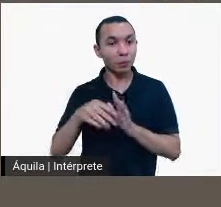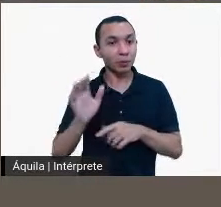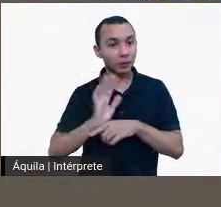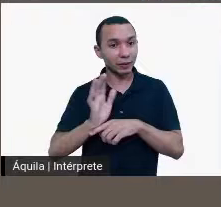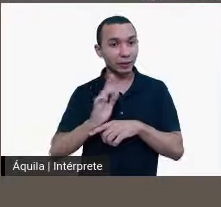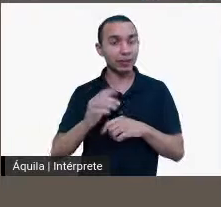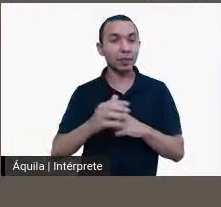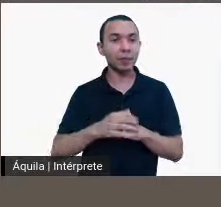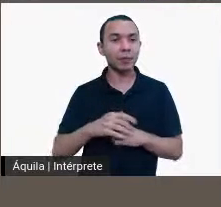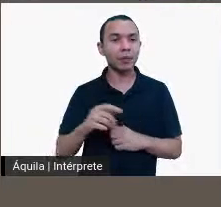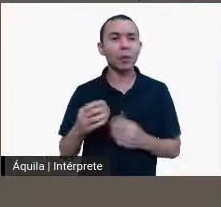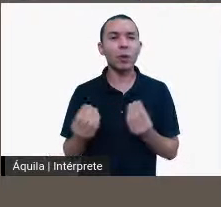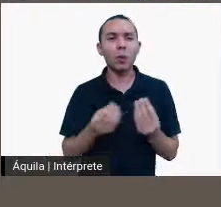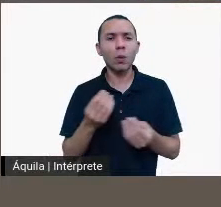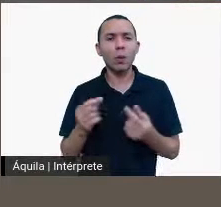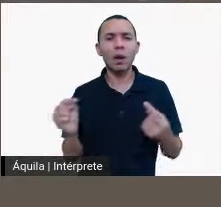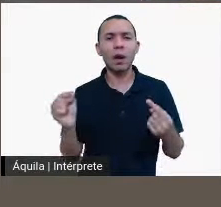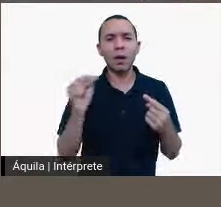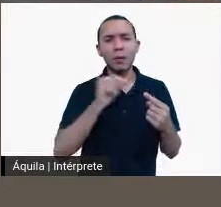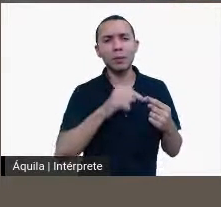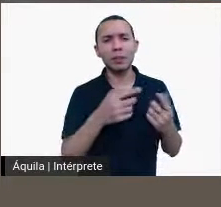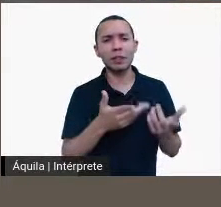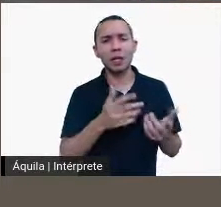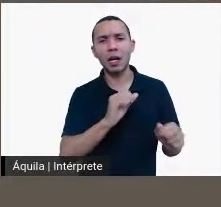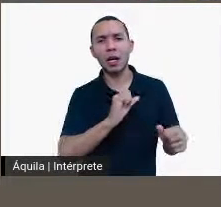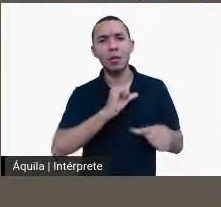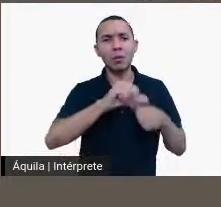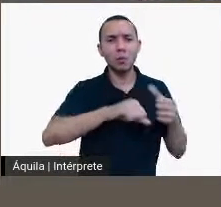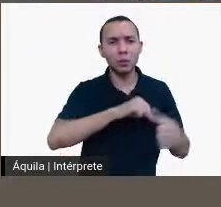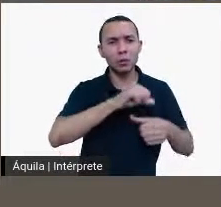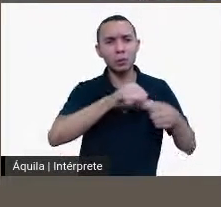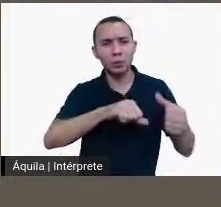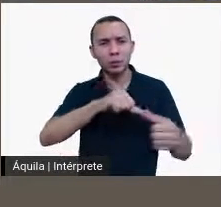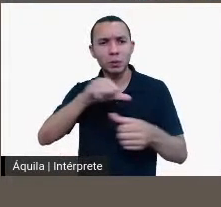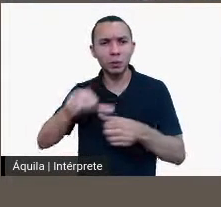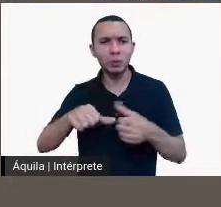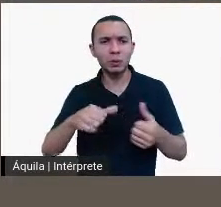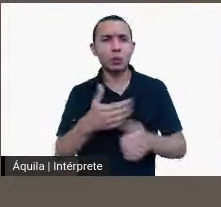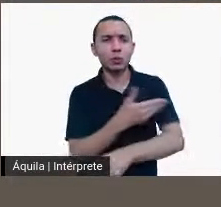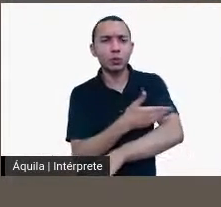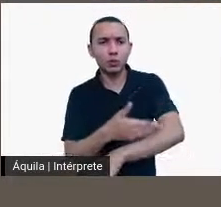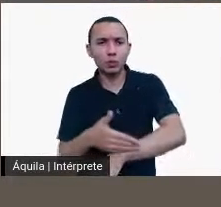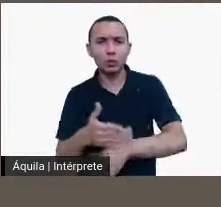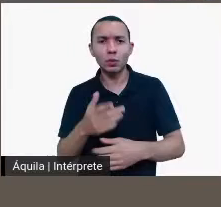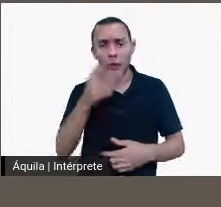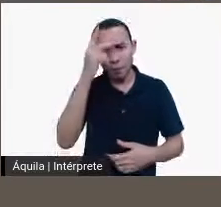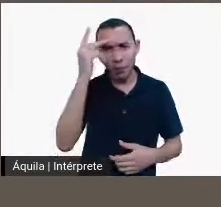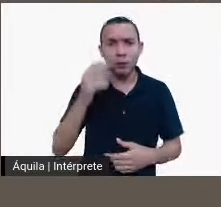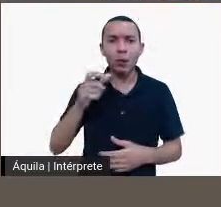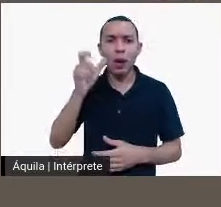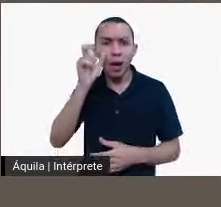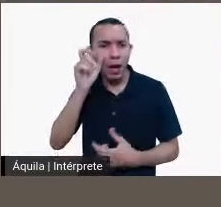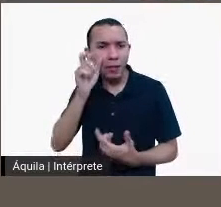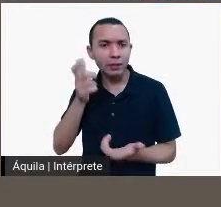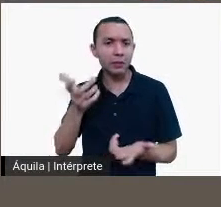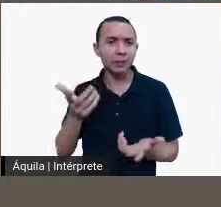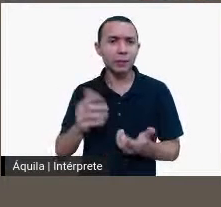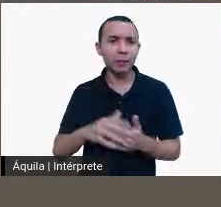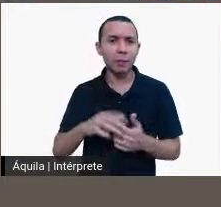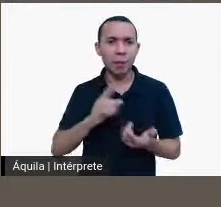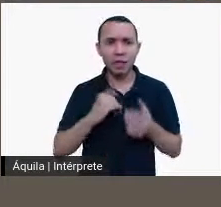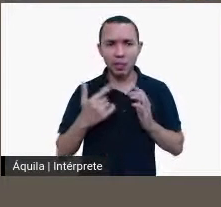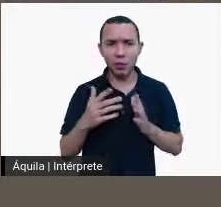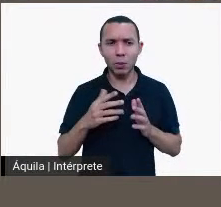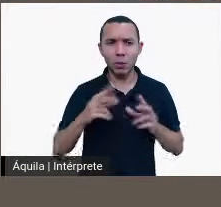forma, implica numa série de mudanças e modificações de hábitos de consumo. Mas eu não vou por esse caminho